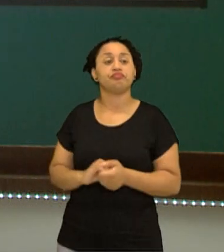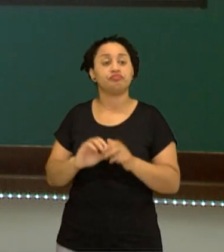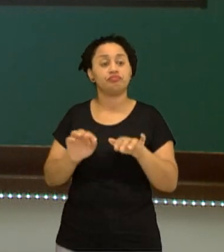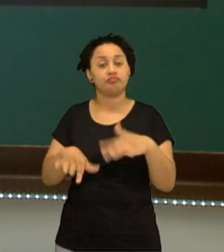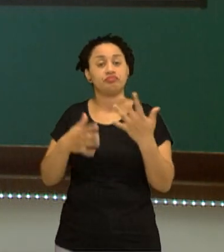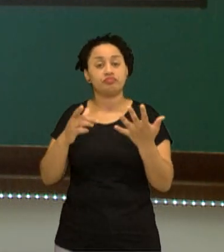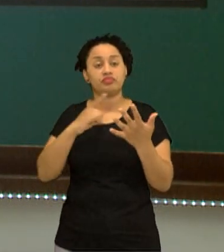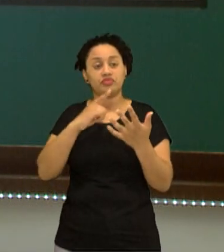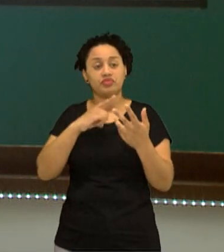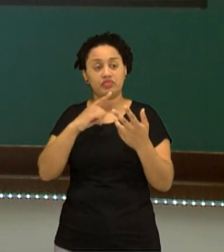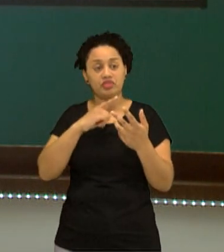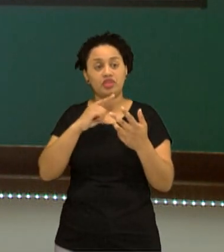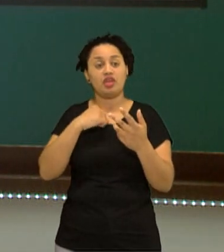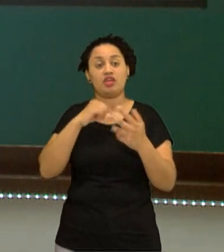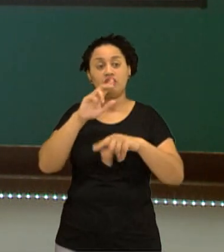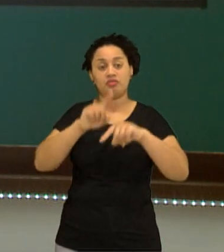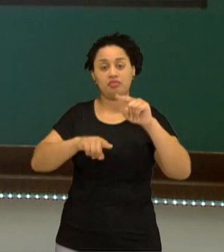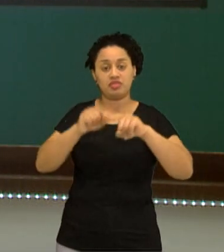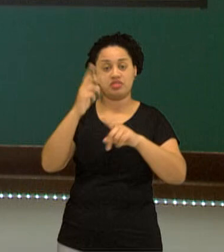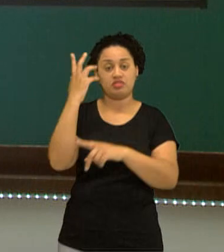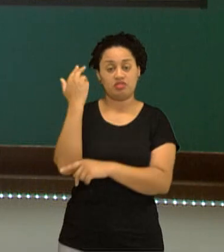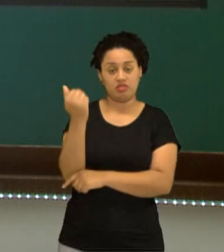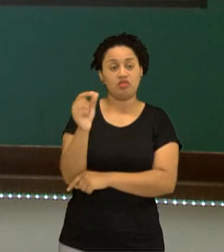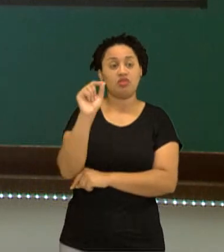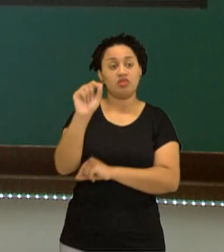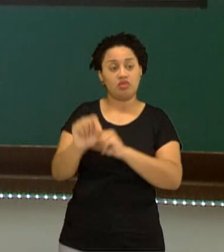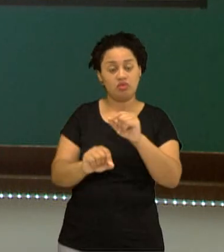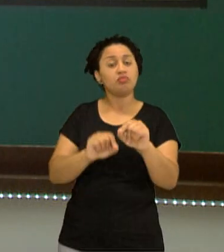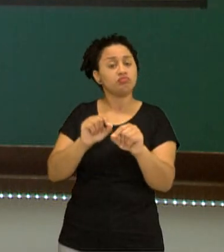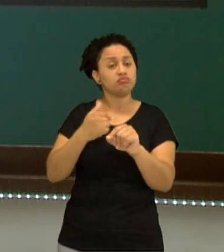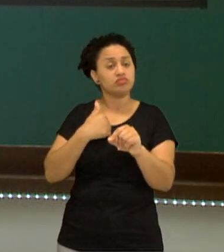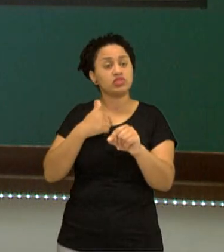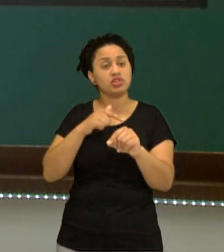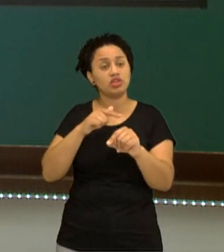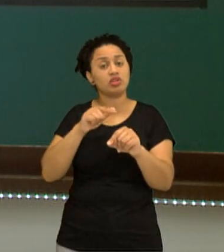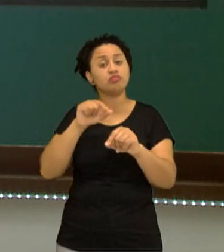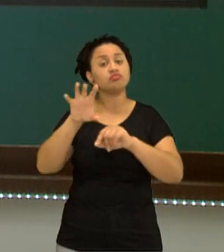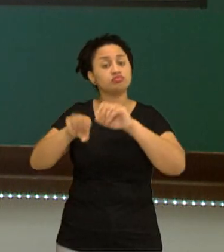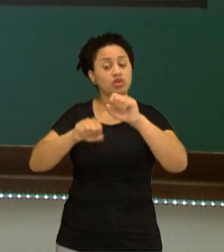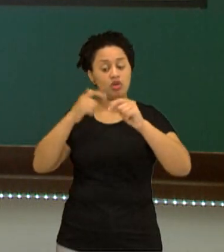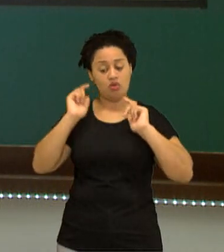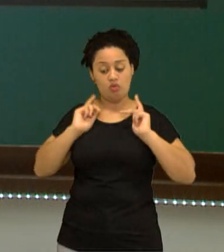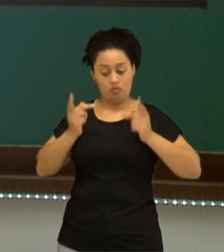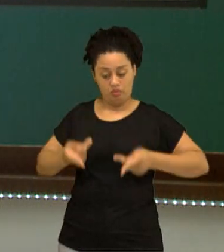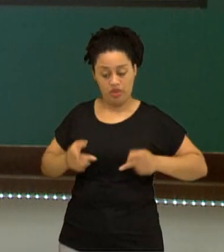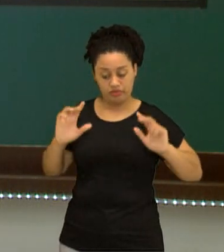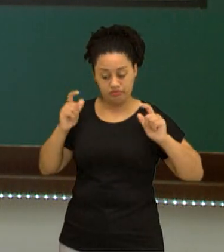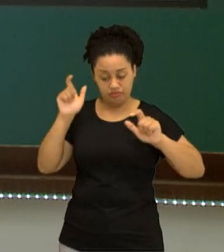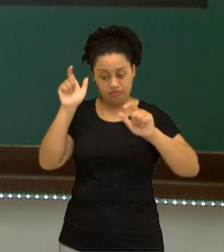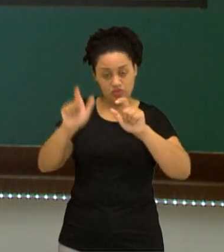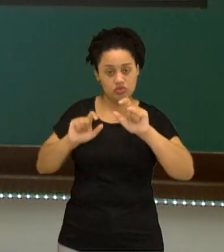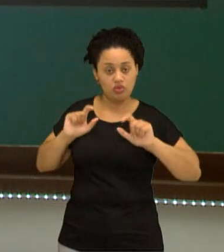nós temos um material natural agora manufaturado. É aquele que pode ser